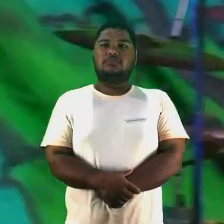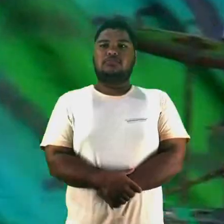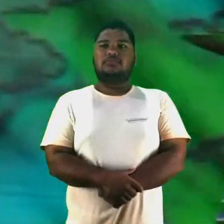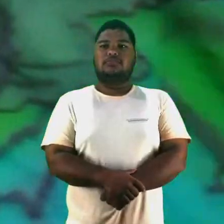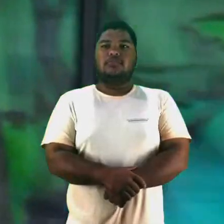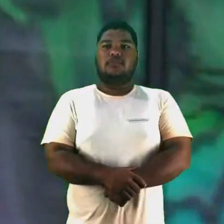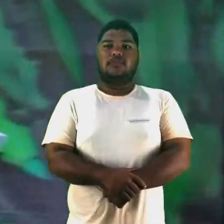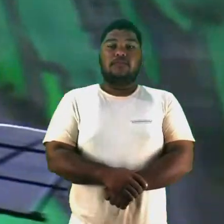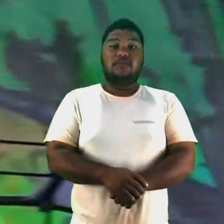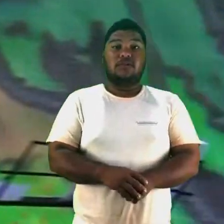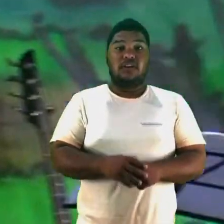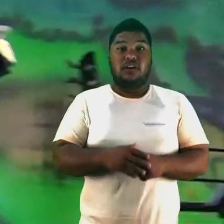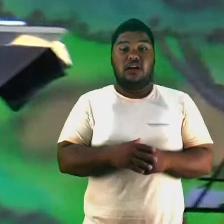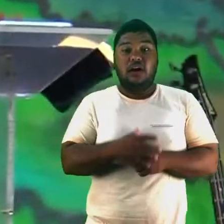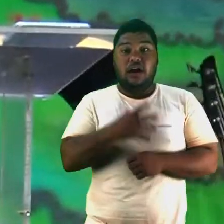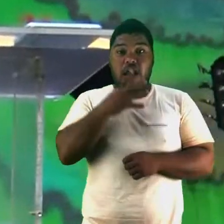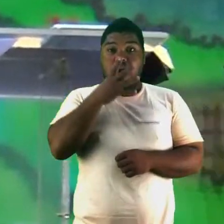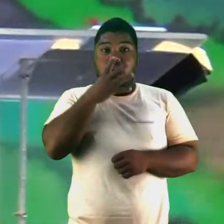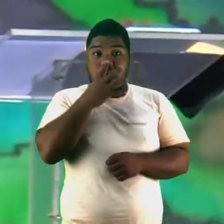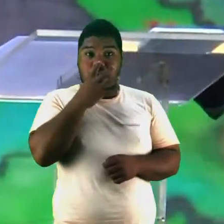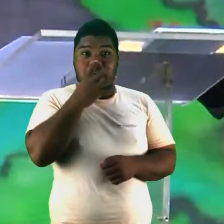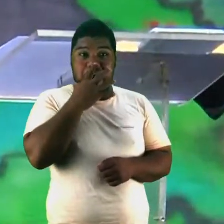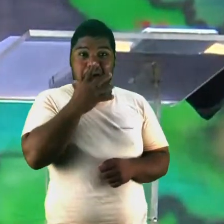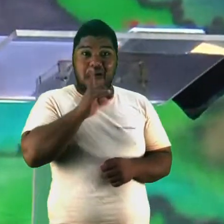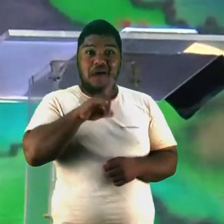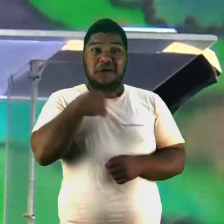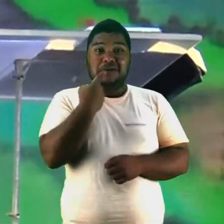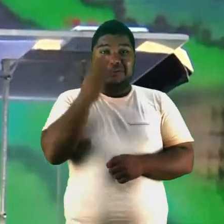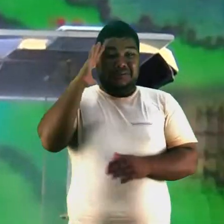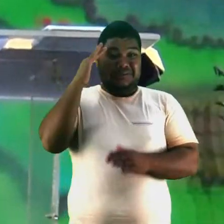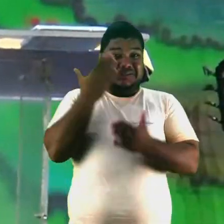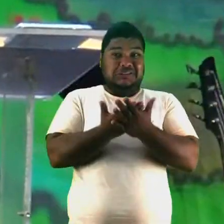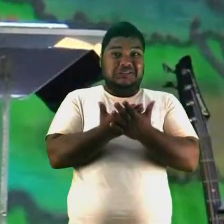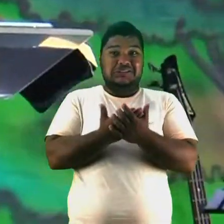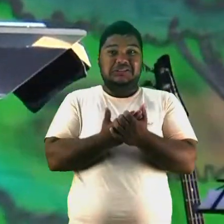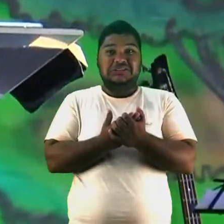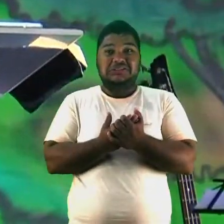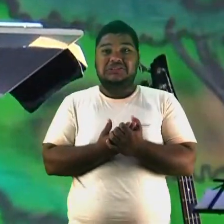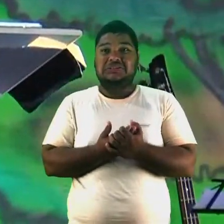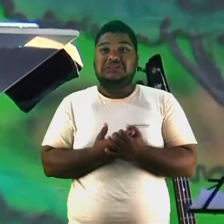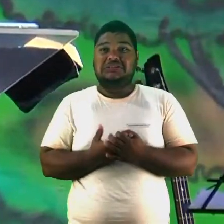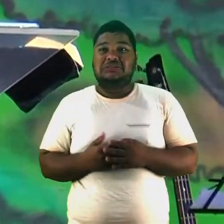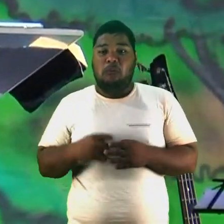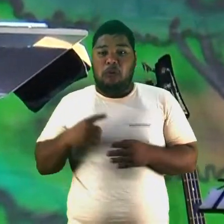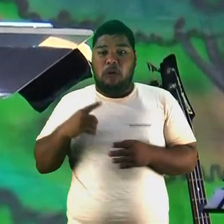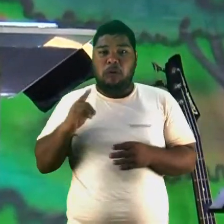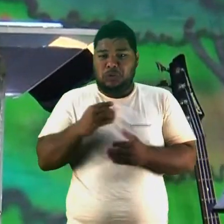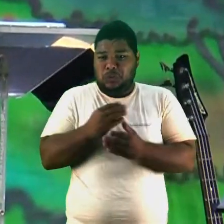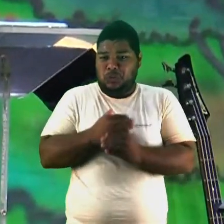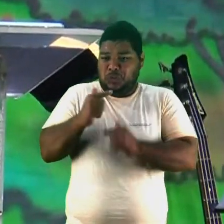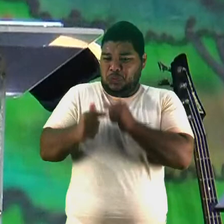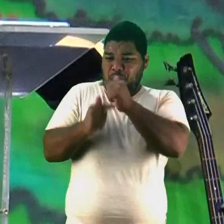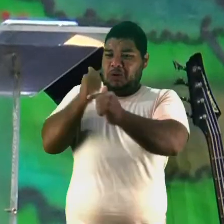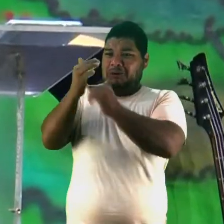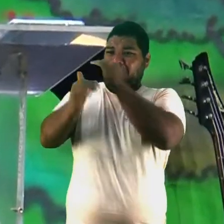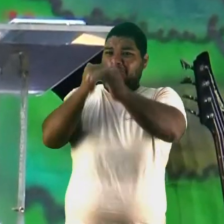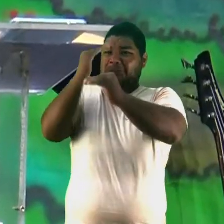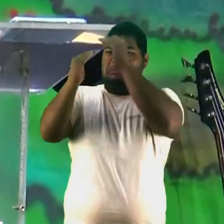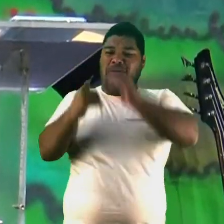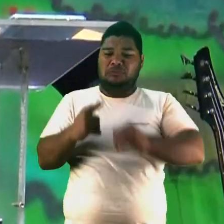Absurdo é crer que nós viemos de um ser unicelular, de uma ameba, que passou por um